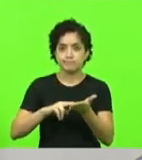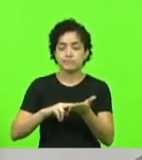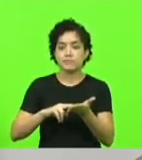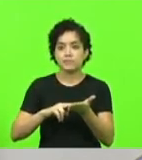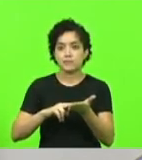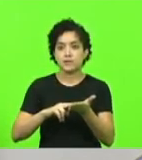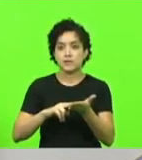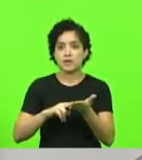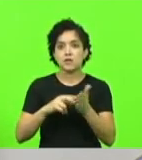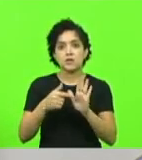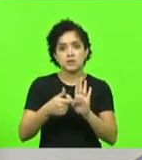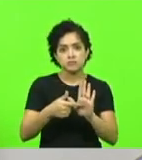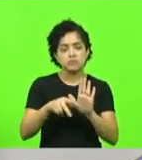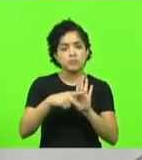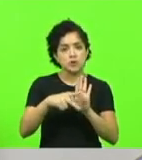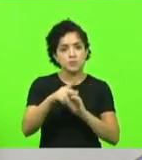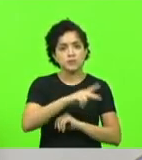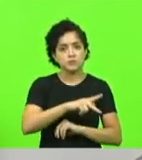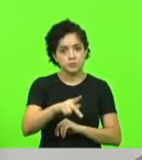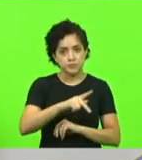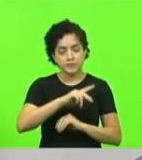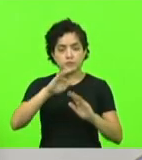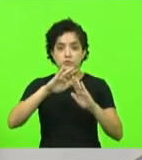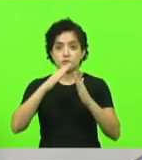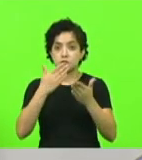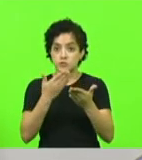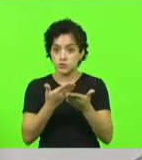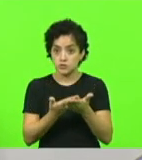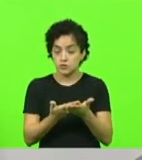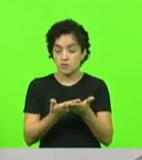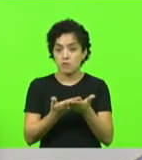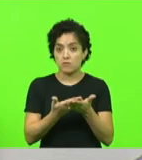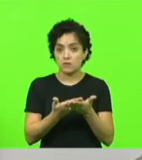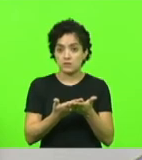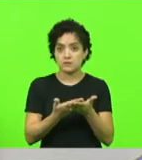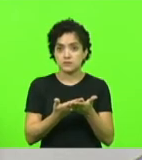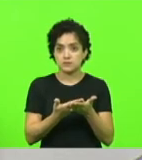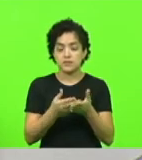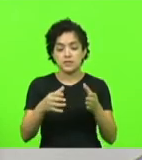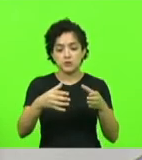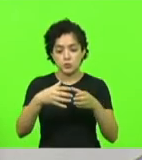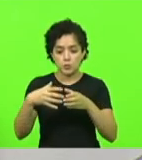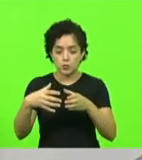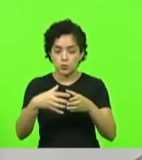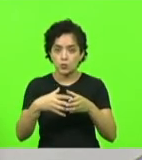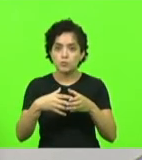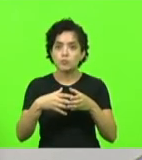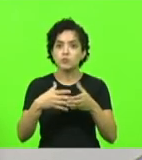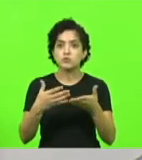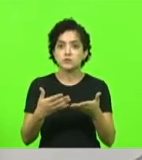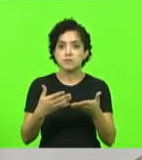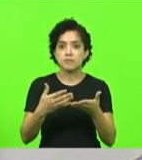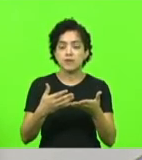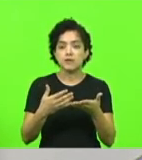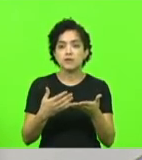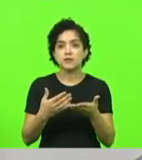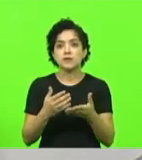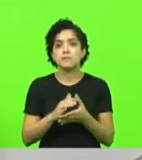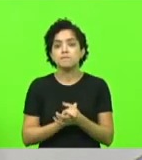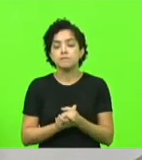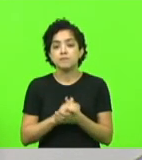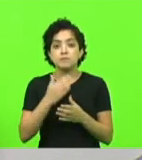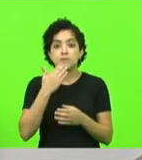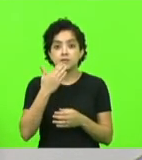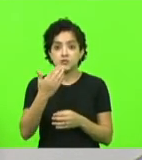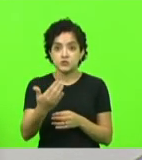de professores, de escolas, cartas coletivas, individuais,